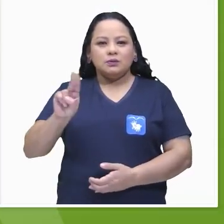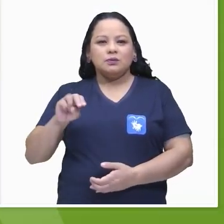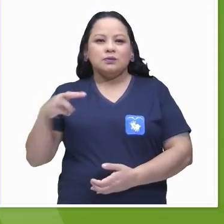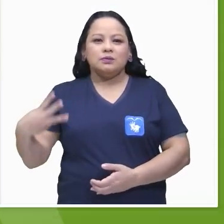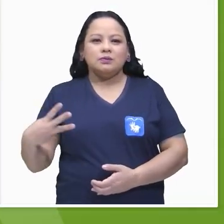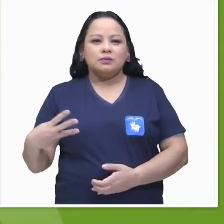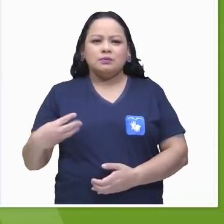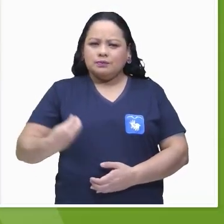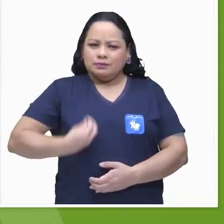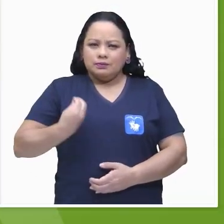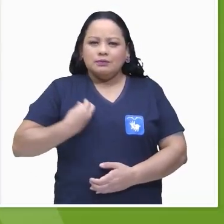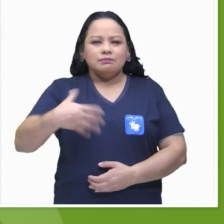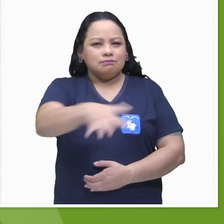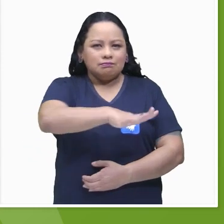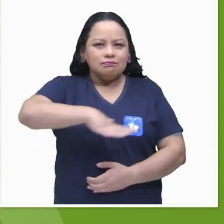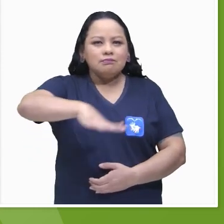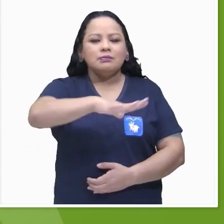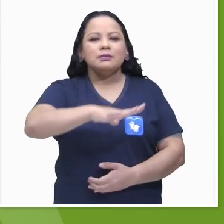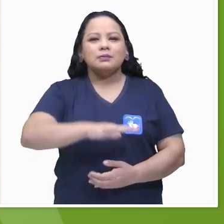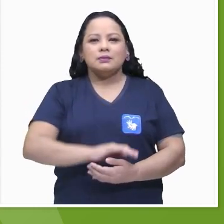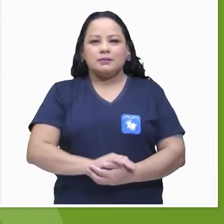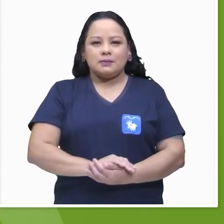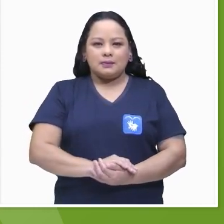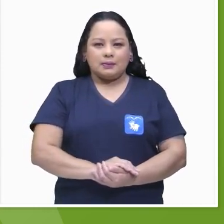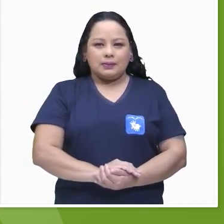Unidade 3, Vida e Ambiente.